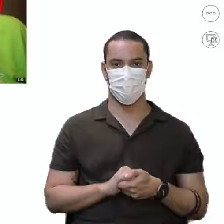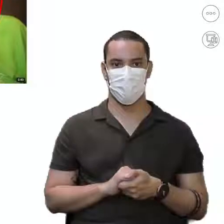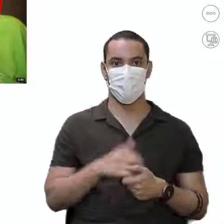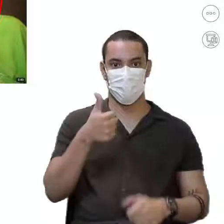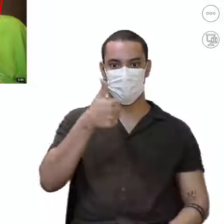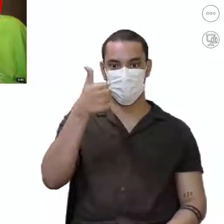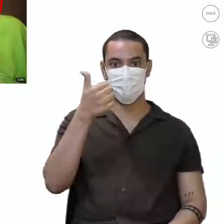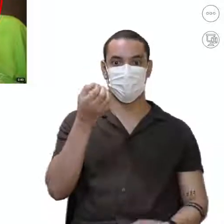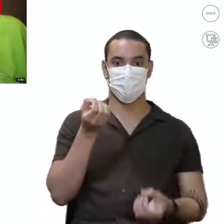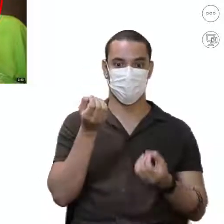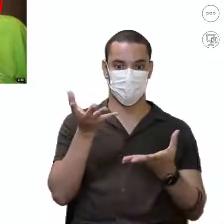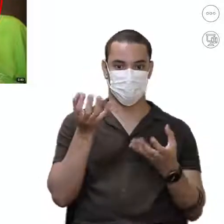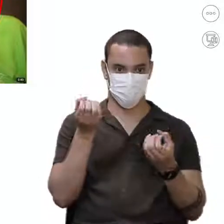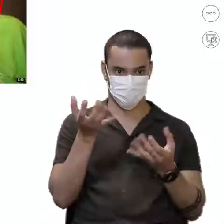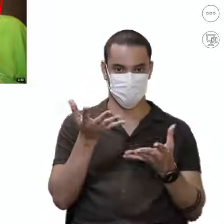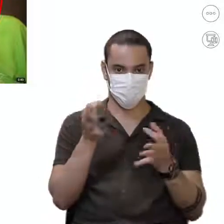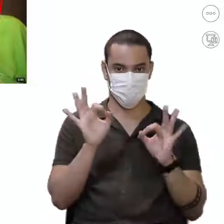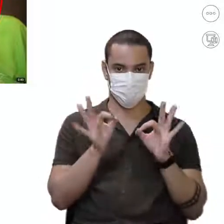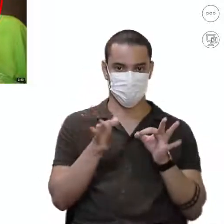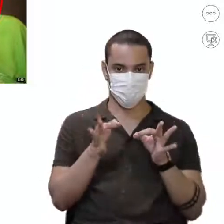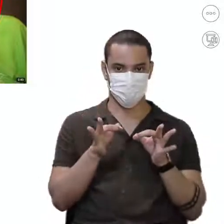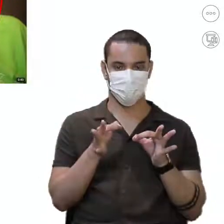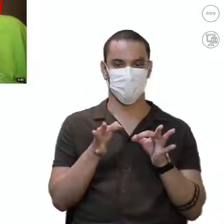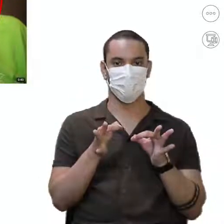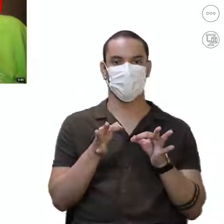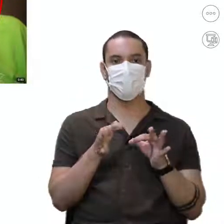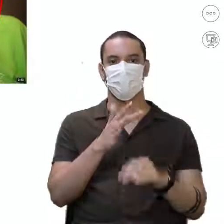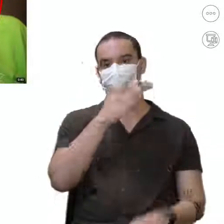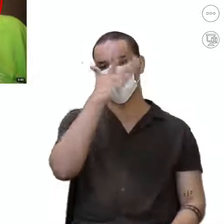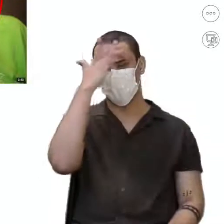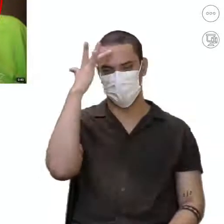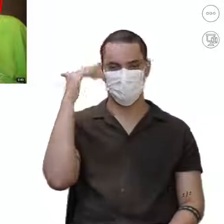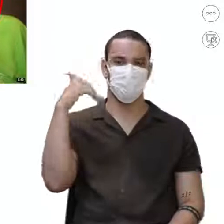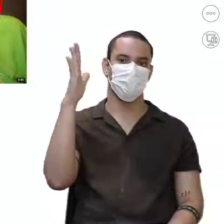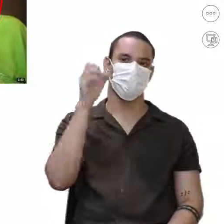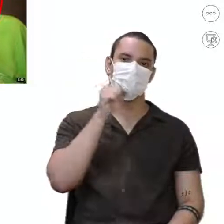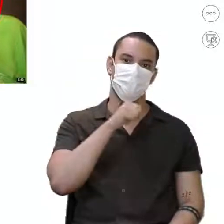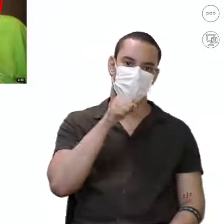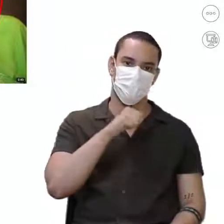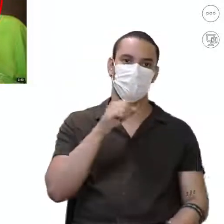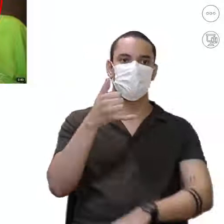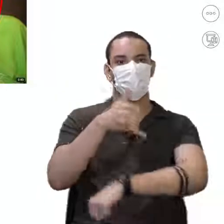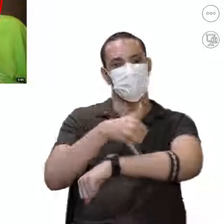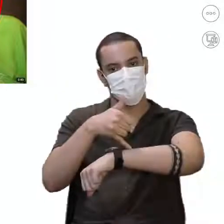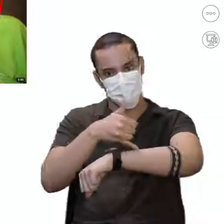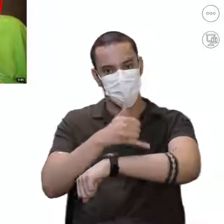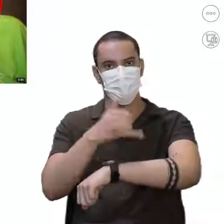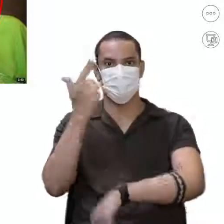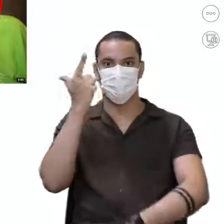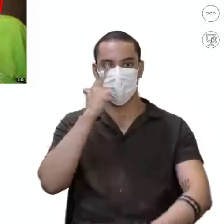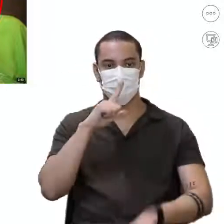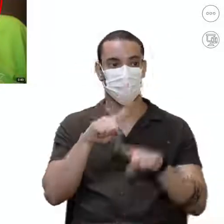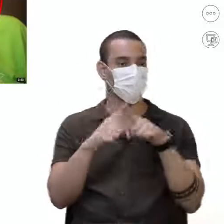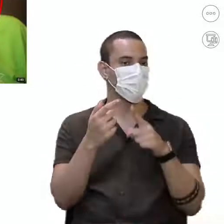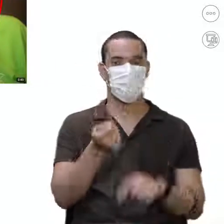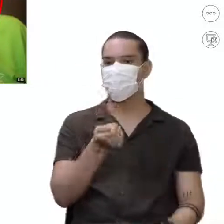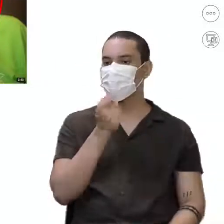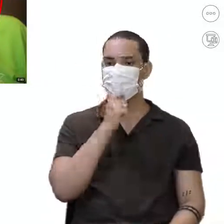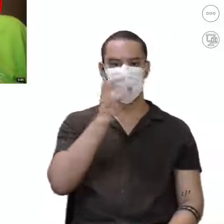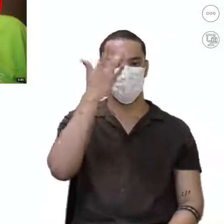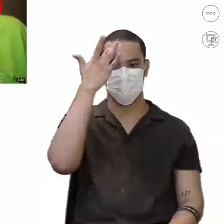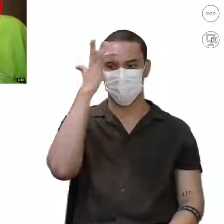lido a minha primeira informação aqui, que é sobre a pessoa mais velha que recebeu uma tatuagem, ainda não